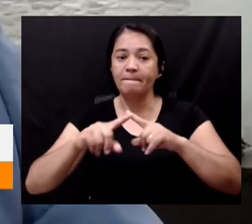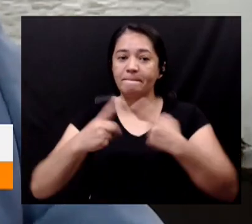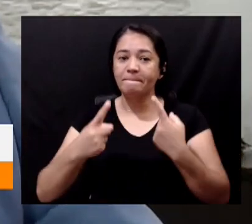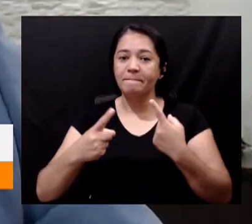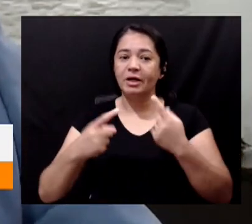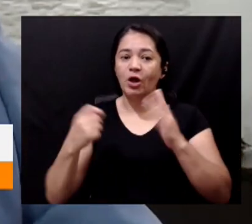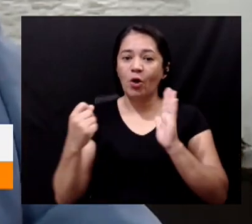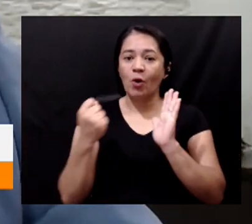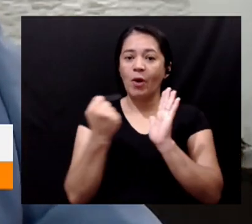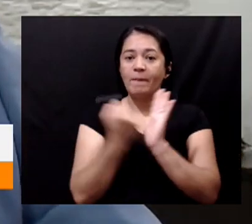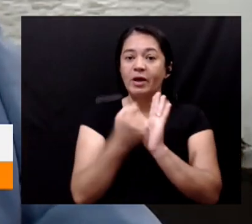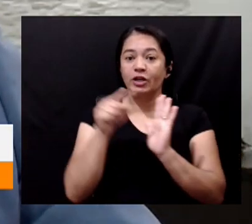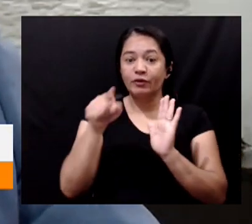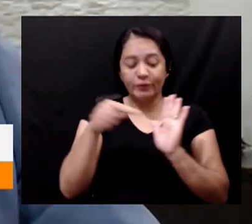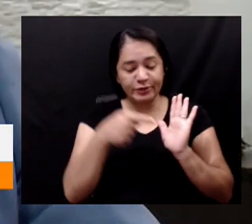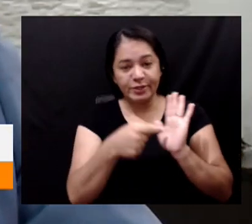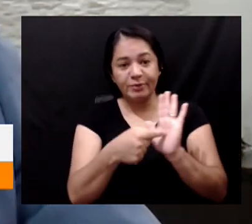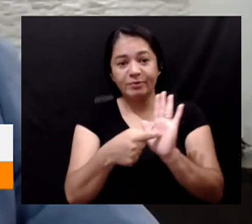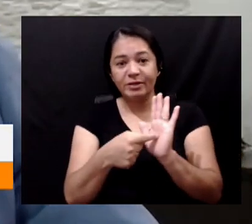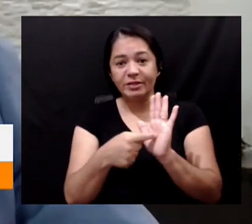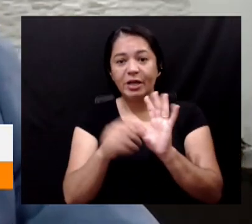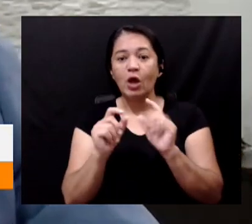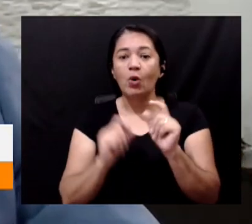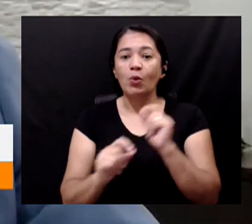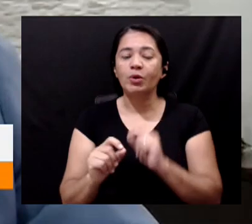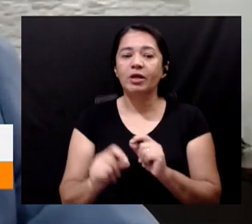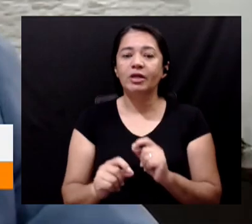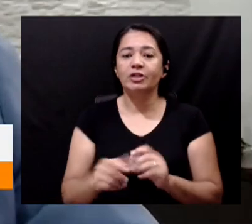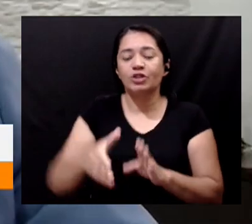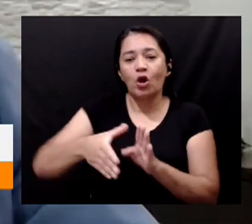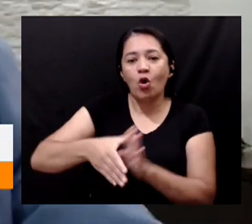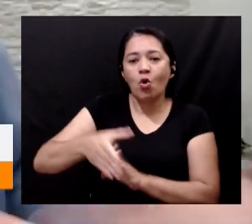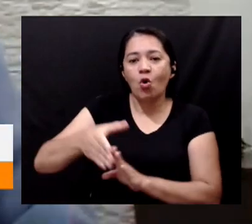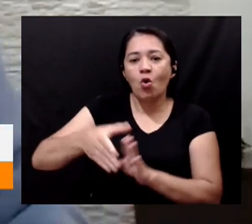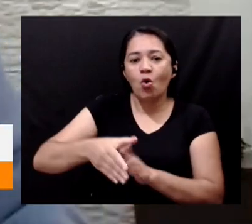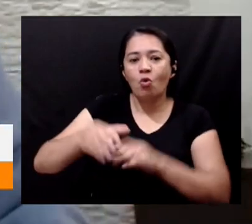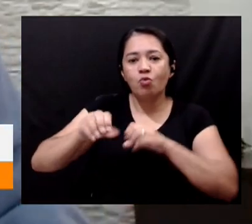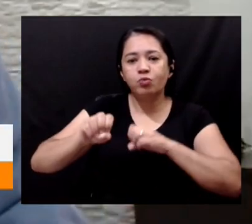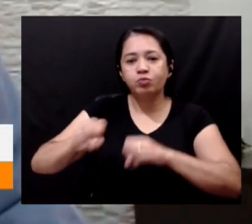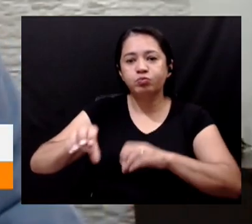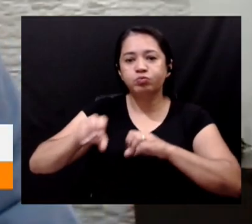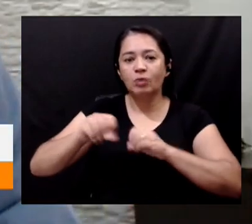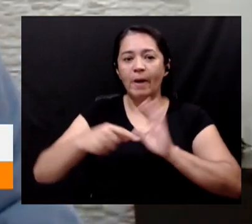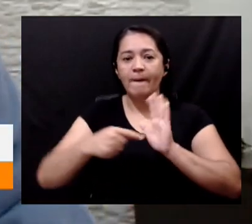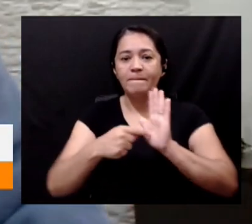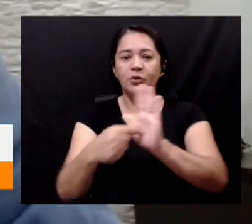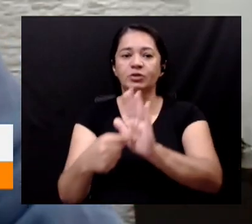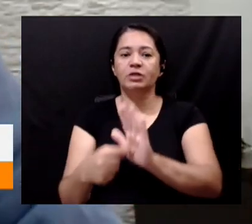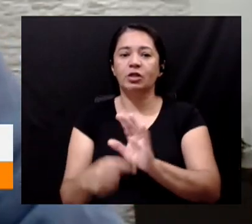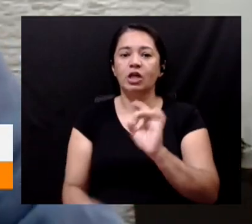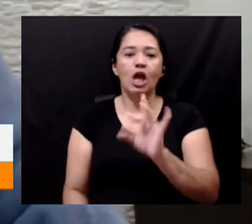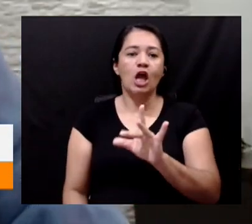mostrar isso é justamente no intuito de orientar. Eu acho que mostrar que não se trata simplesmente de uma